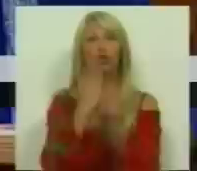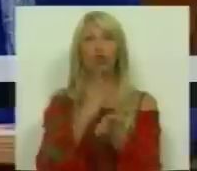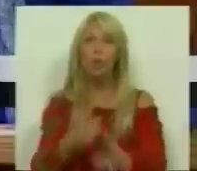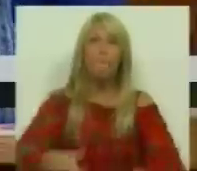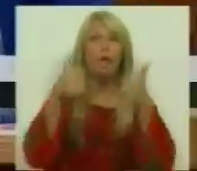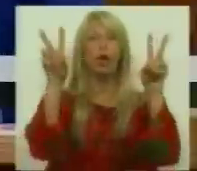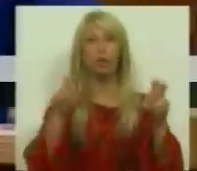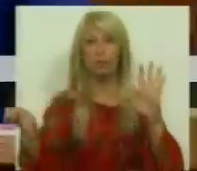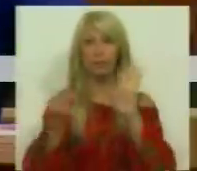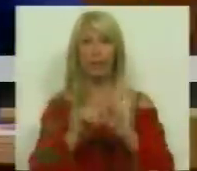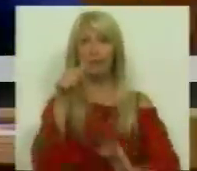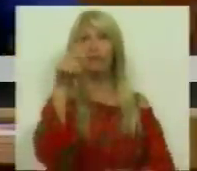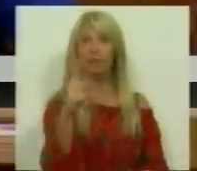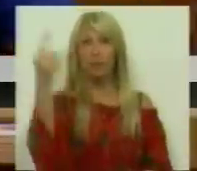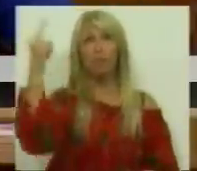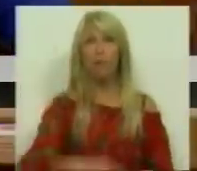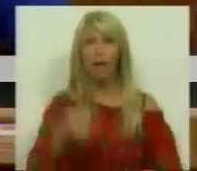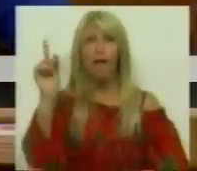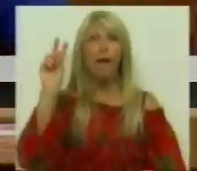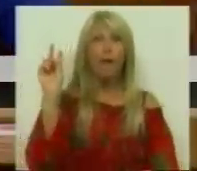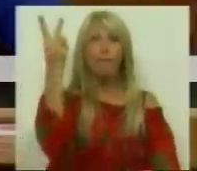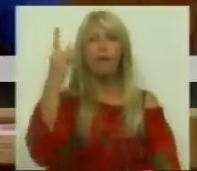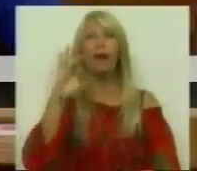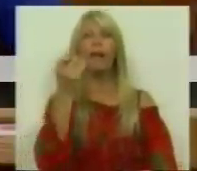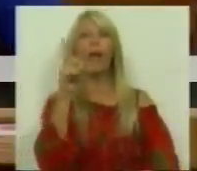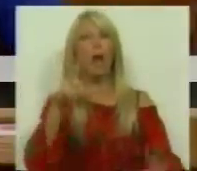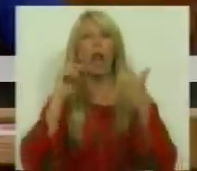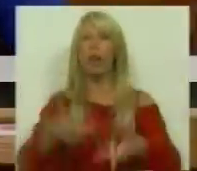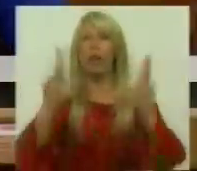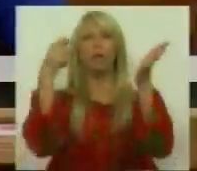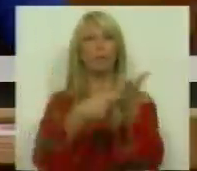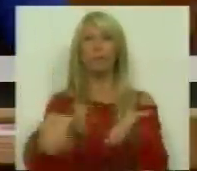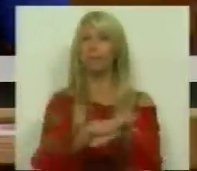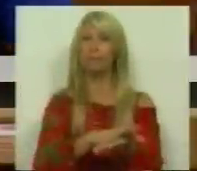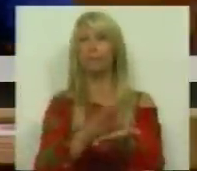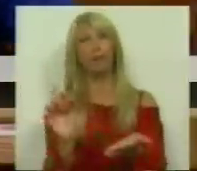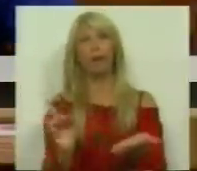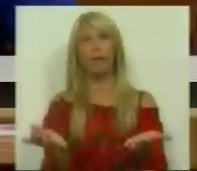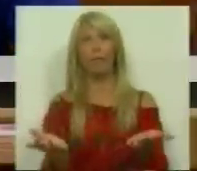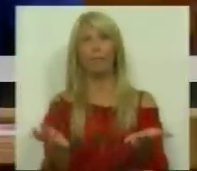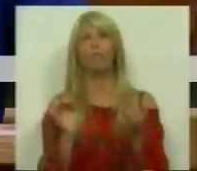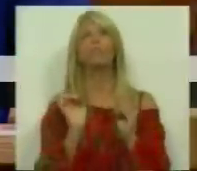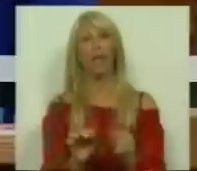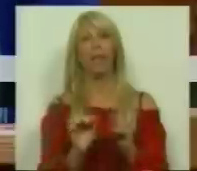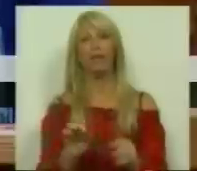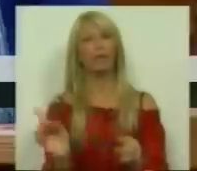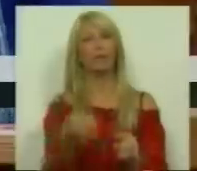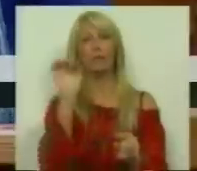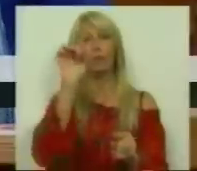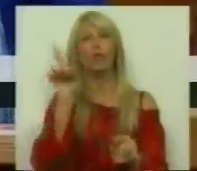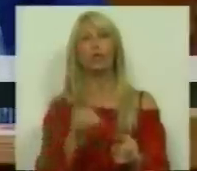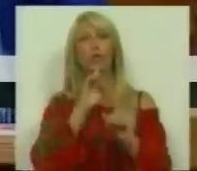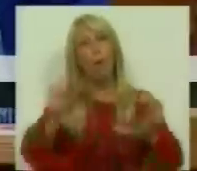da televisão exige 2 canais de acesso livre e gratuito. E não, esta não é uma questão que se